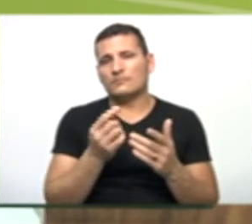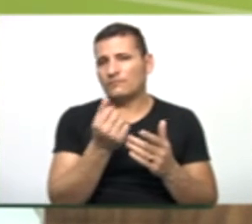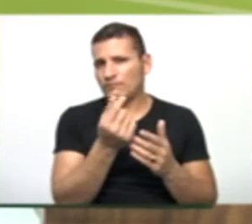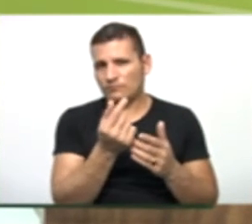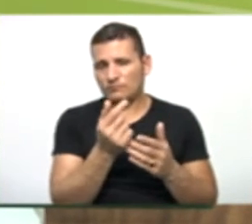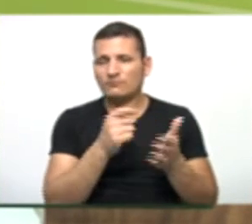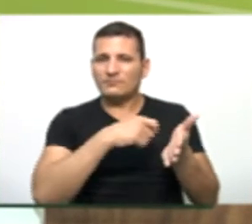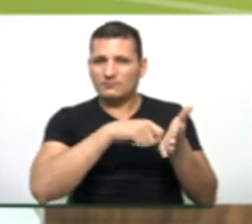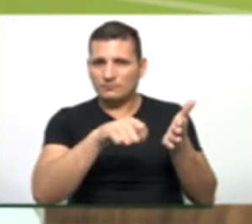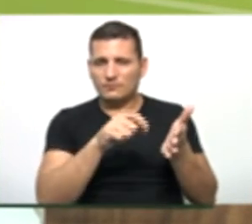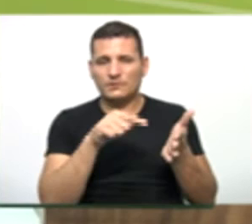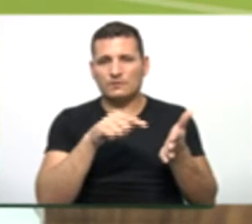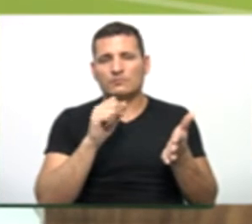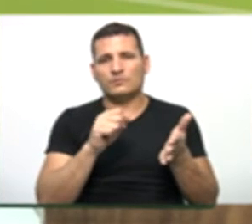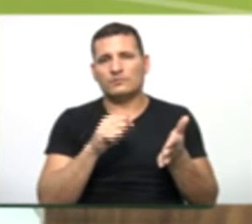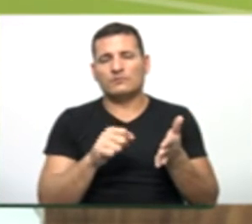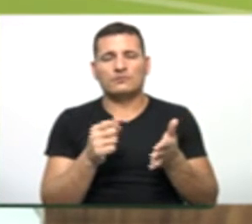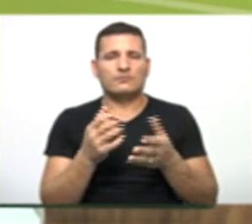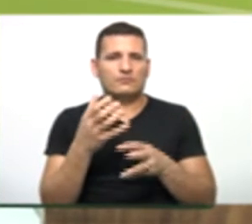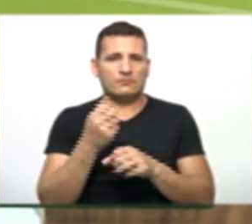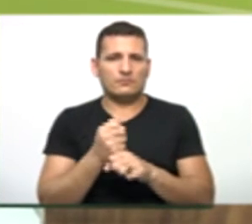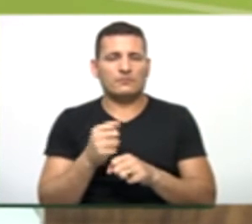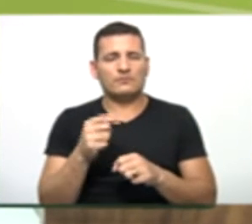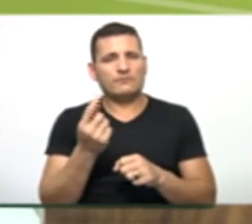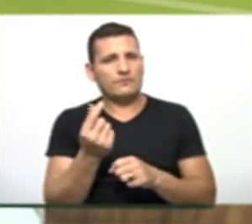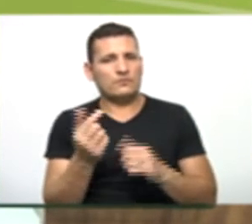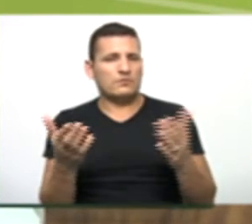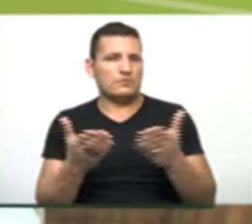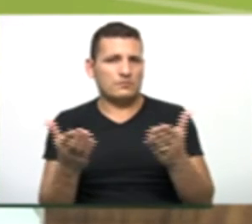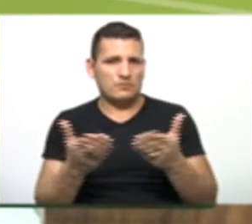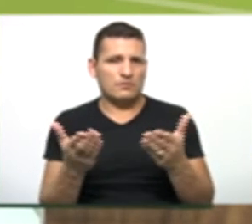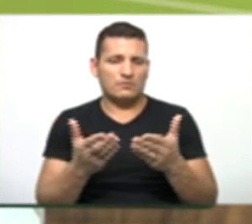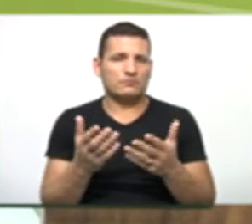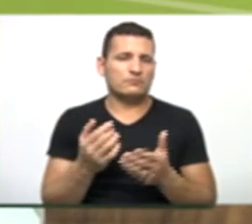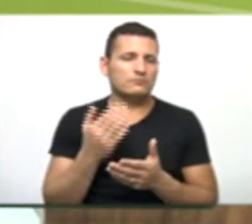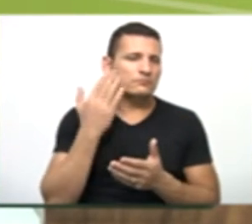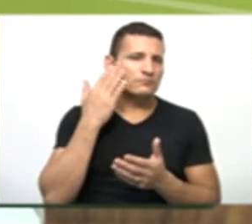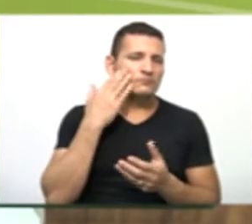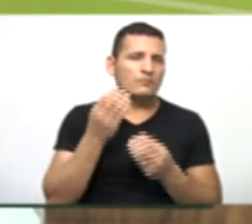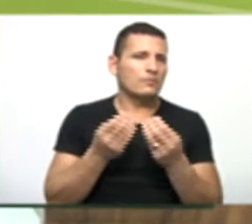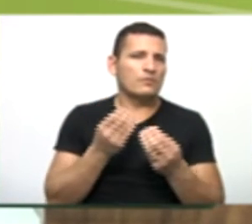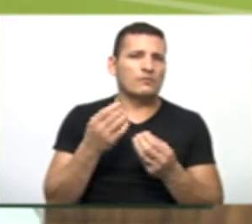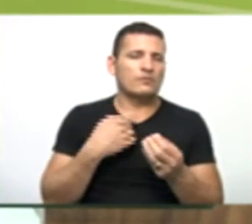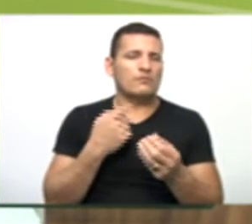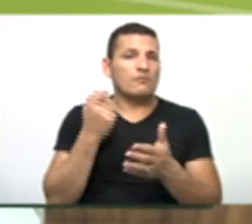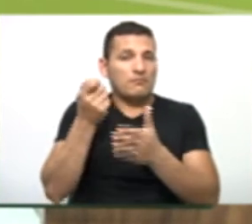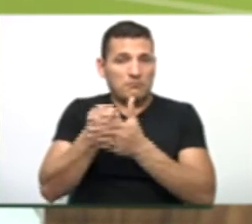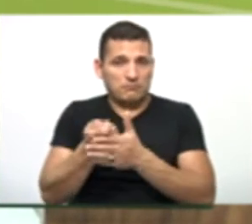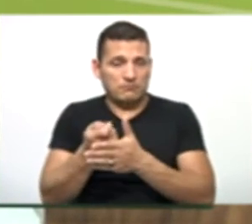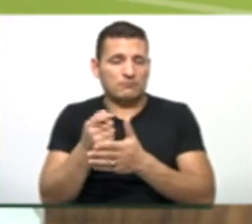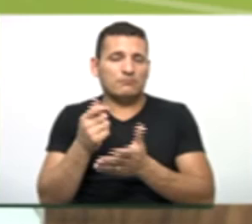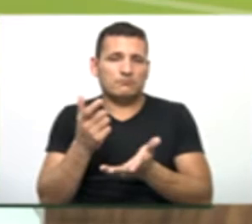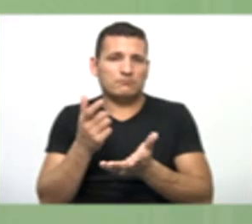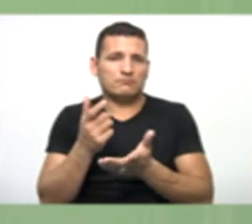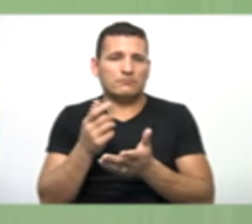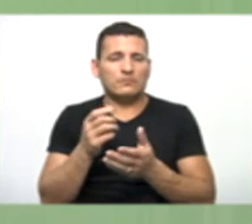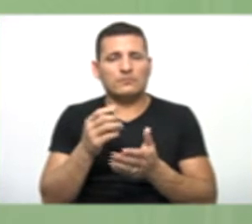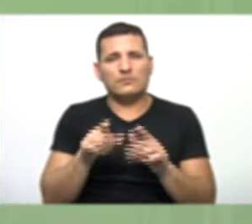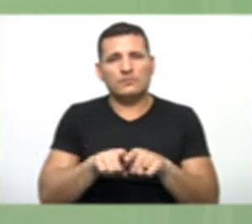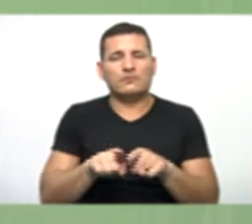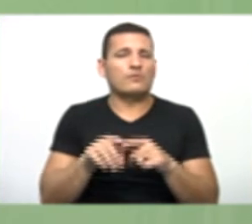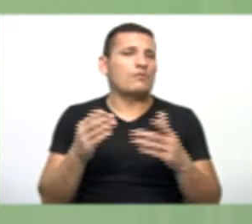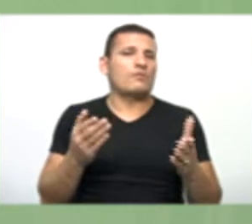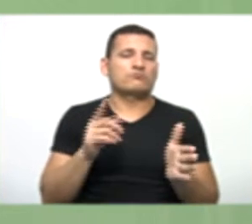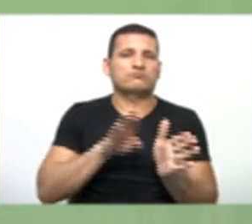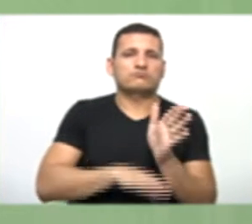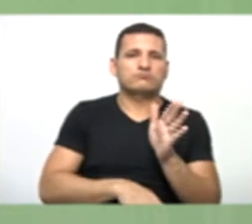atual, bastando subtrair, então, quanto que eu deveria pagar e qual o desconto que eu obtive. Olha lá, para fazer esse